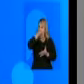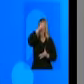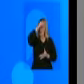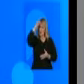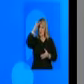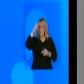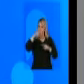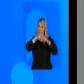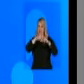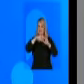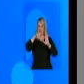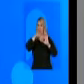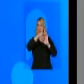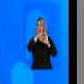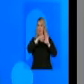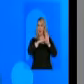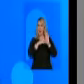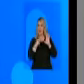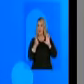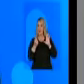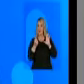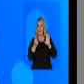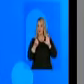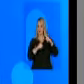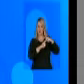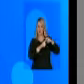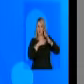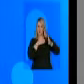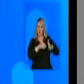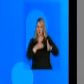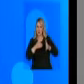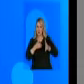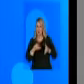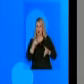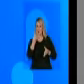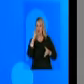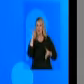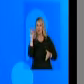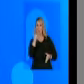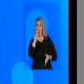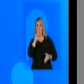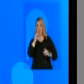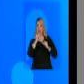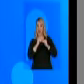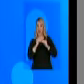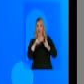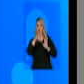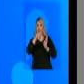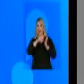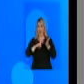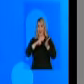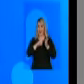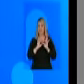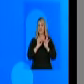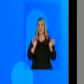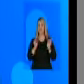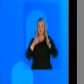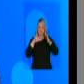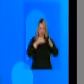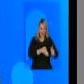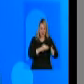sua tabela de sepultamentos, aumentou essa tabela de R$ 45 as taxas simples de sepultamento para